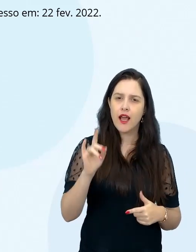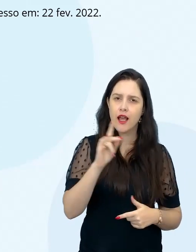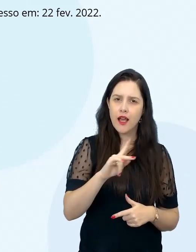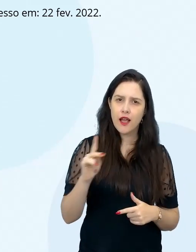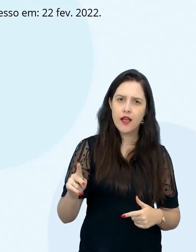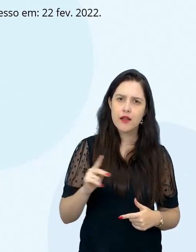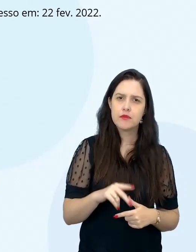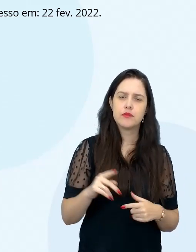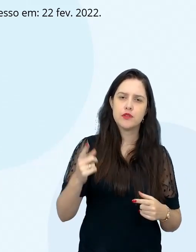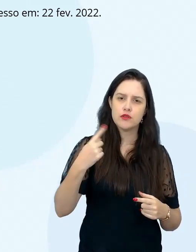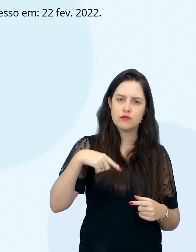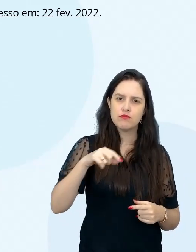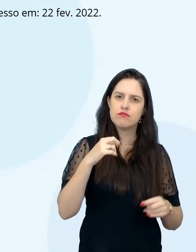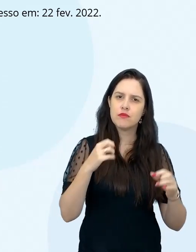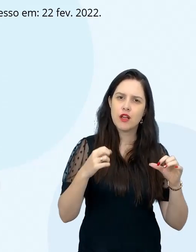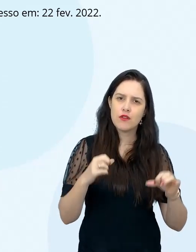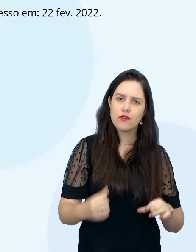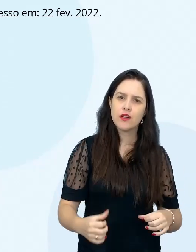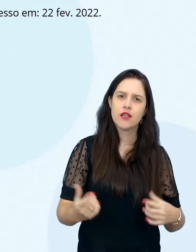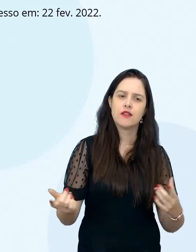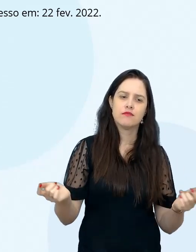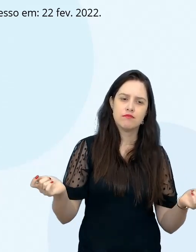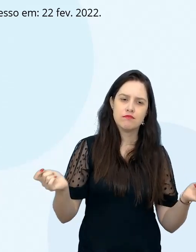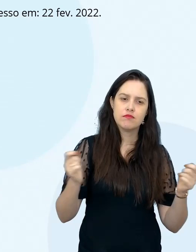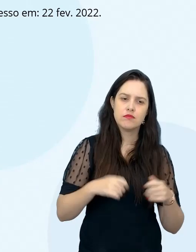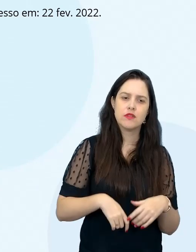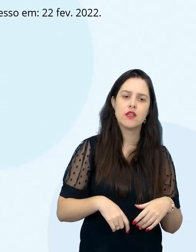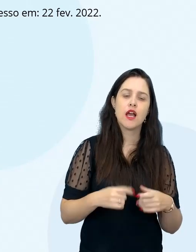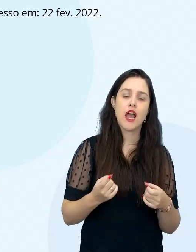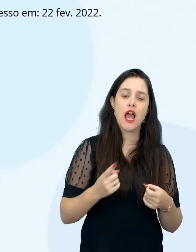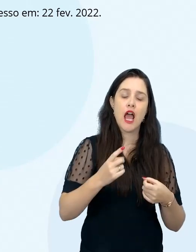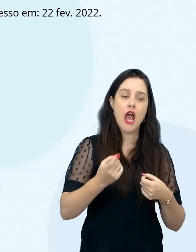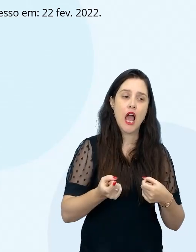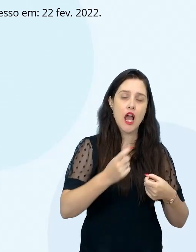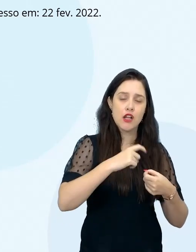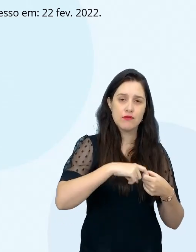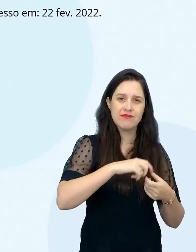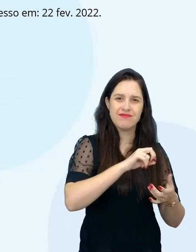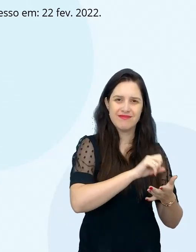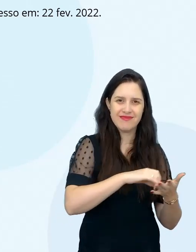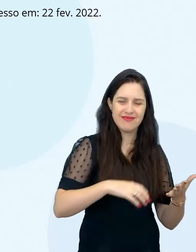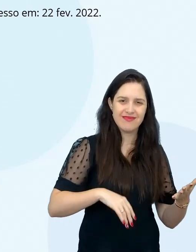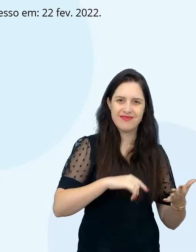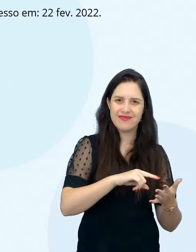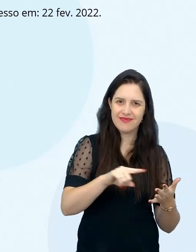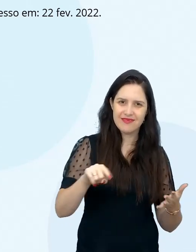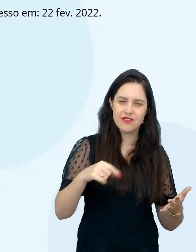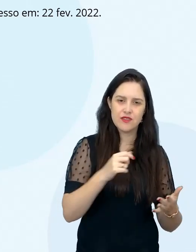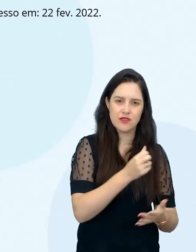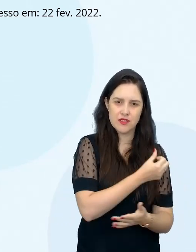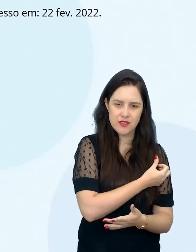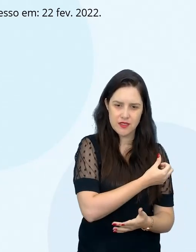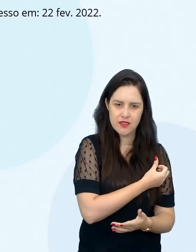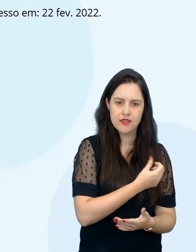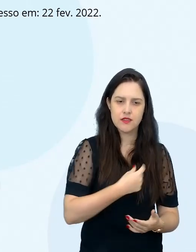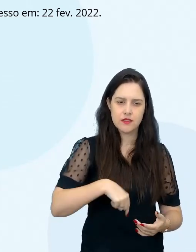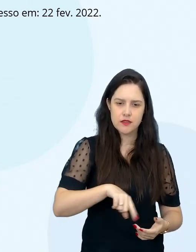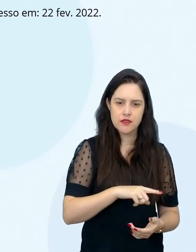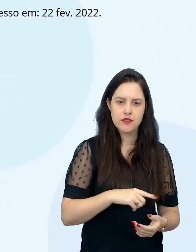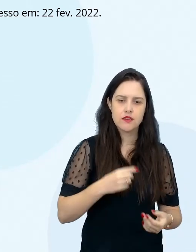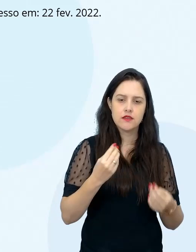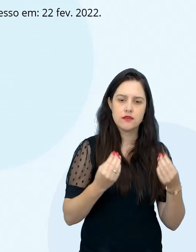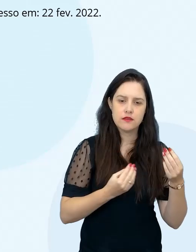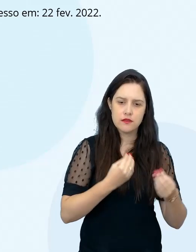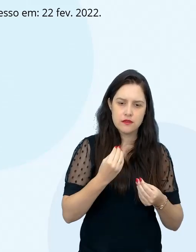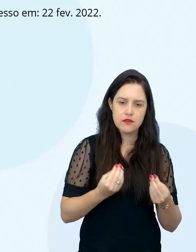assistindo a gente, né, considerar as habilidades de retomada do seu ano e série, né, não necessariamente aí do sexto ano. Então, a gente tem um QR Code com a